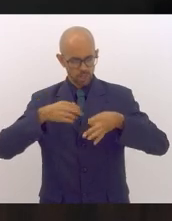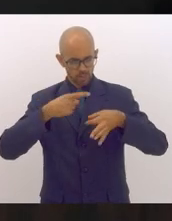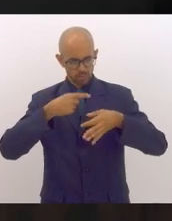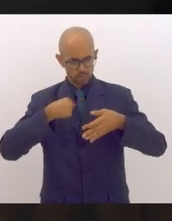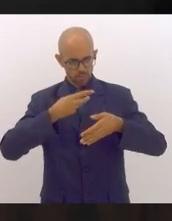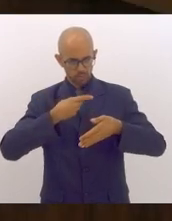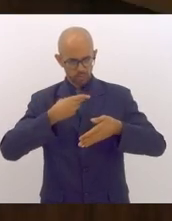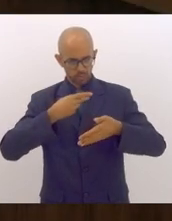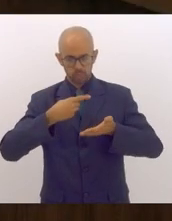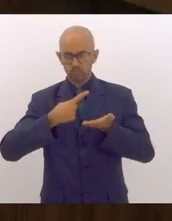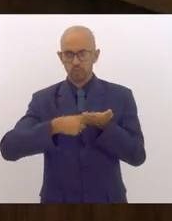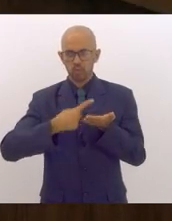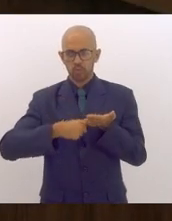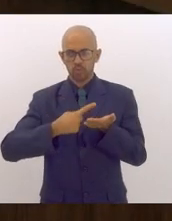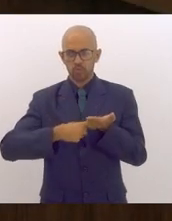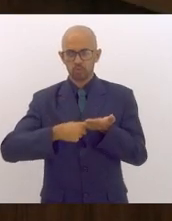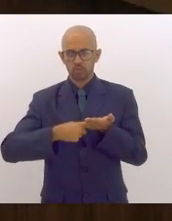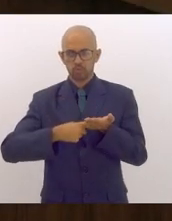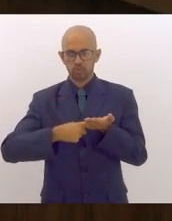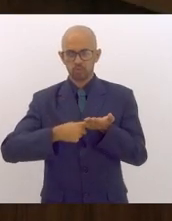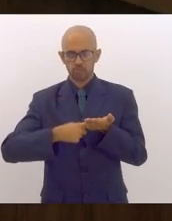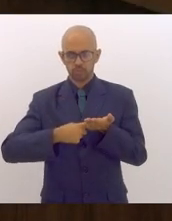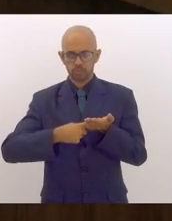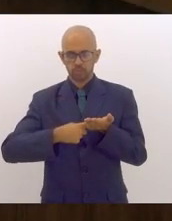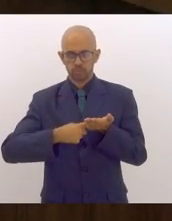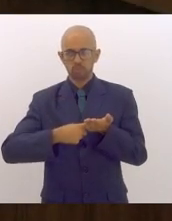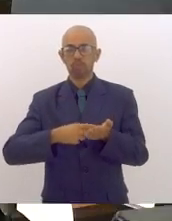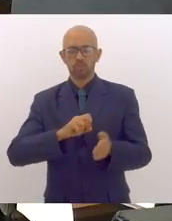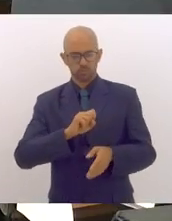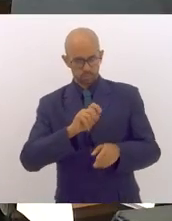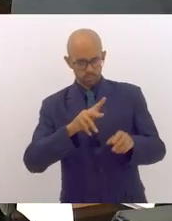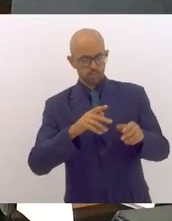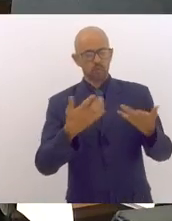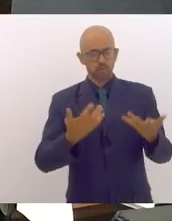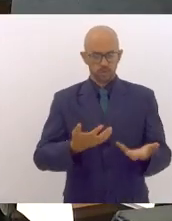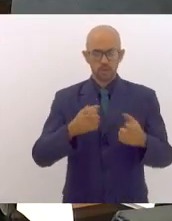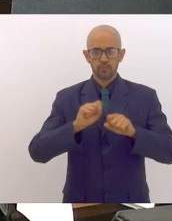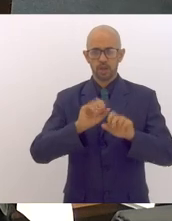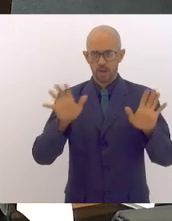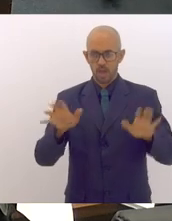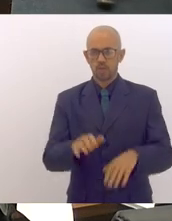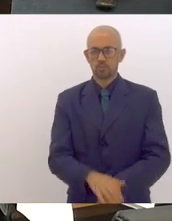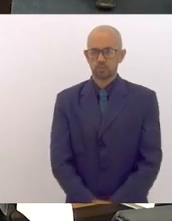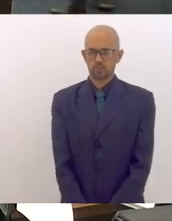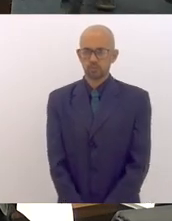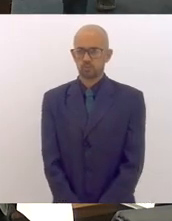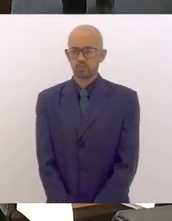acordou. Está bem, eu só queria que ficasse claro. Ok.